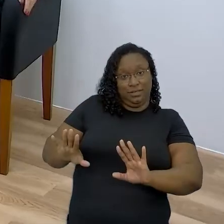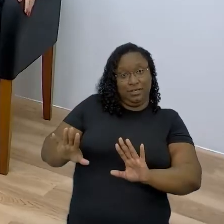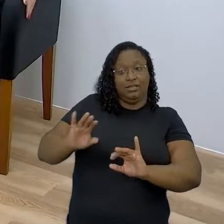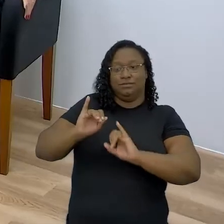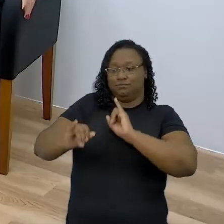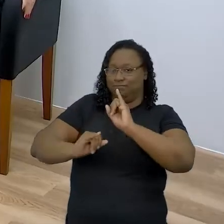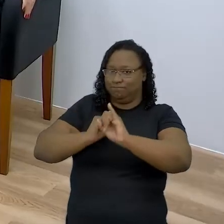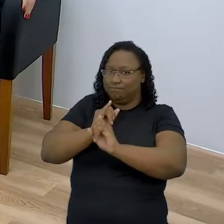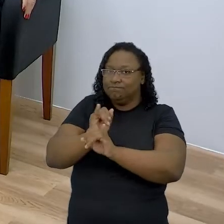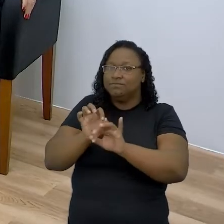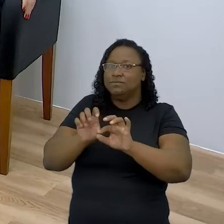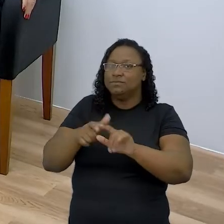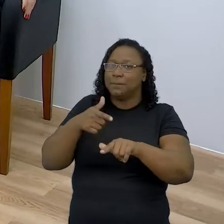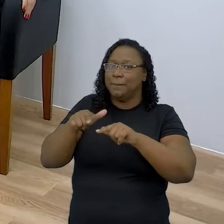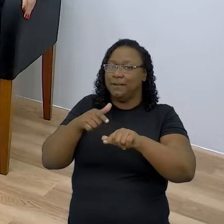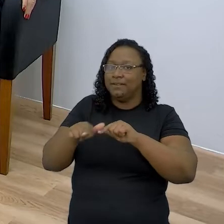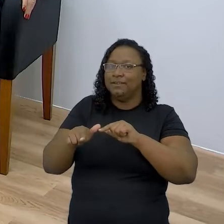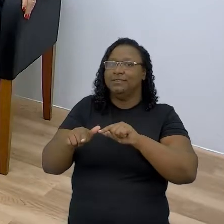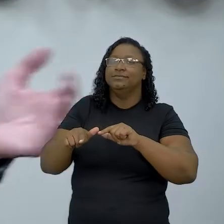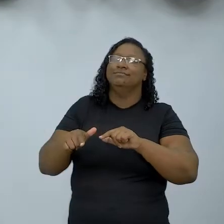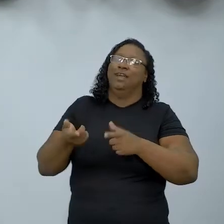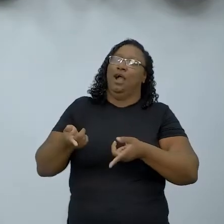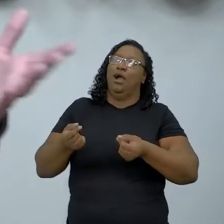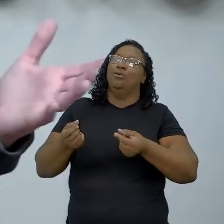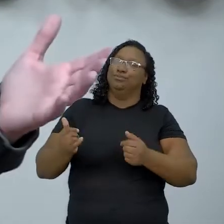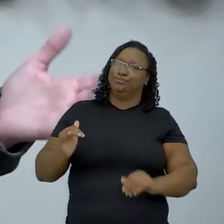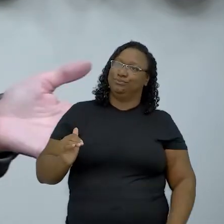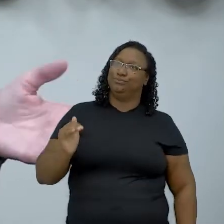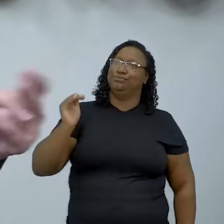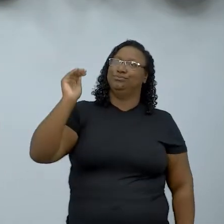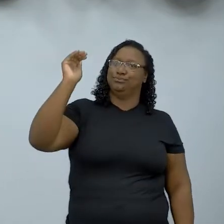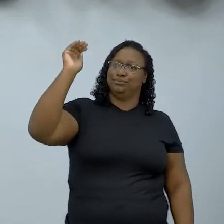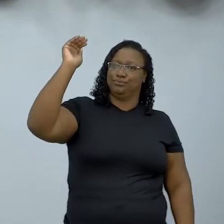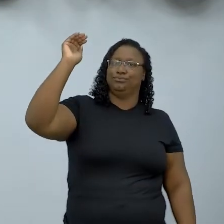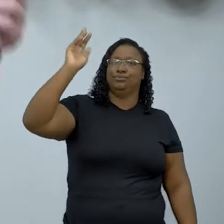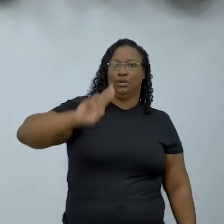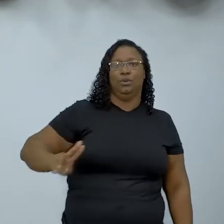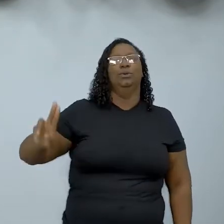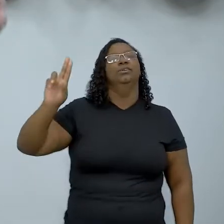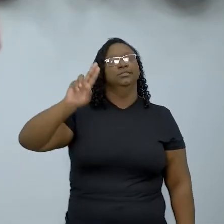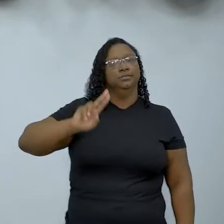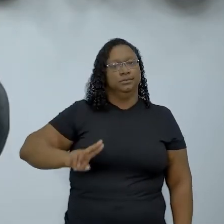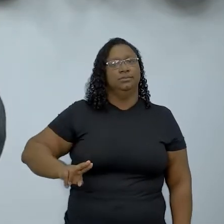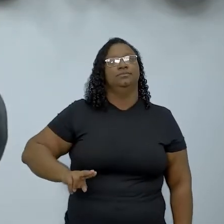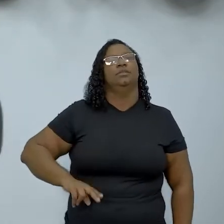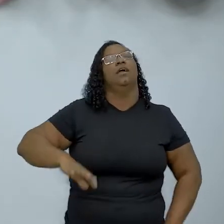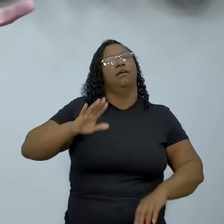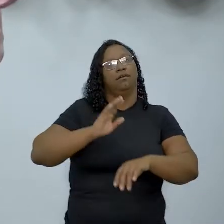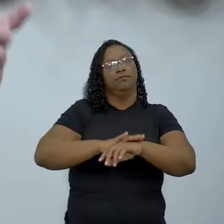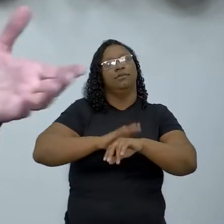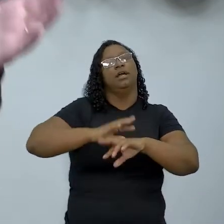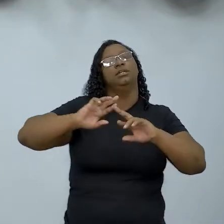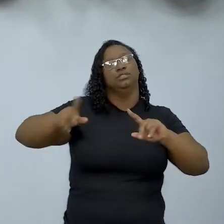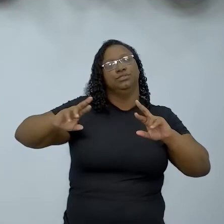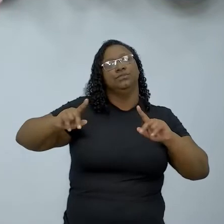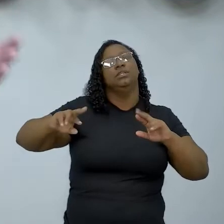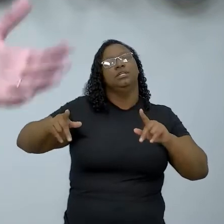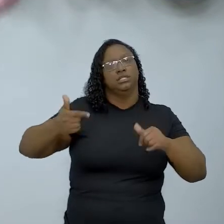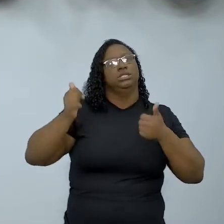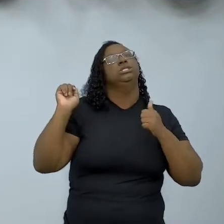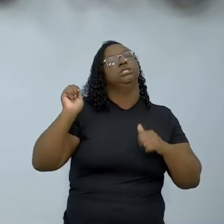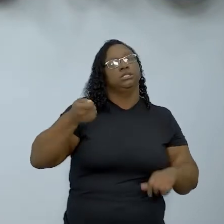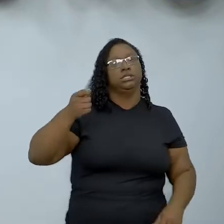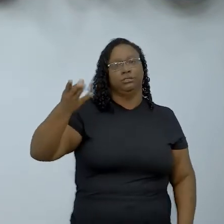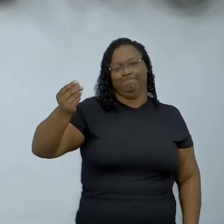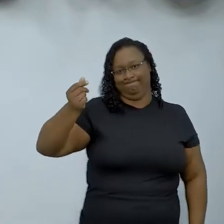computador, gastando, né? Não tem como, ele tem que trabalhar, então acaba consumindo mais. Então fez uma diferença essa coisa do home office e realmente,